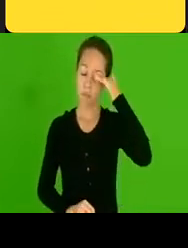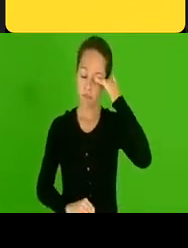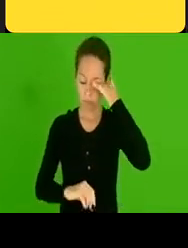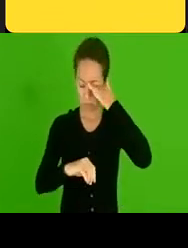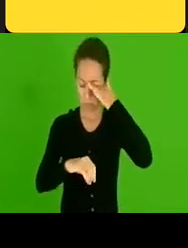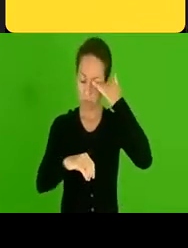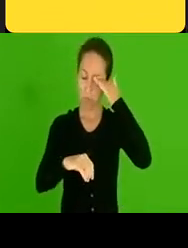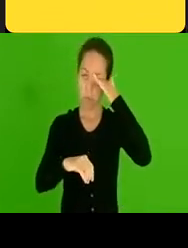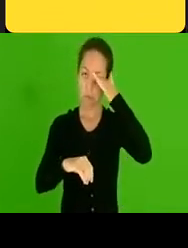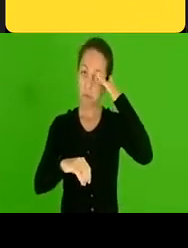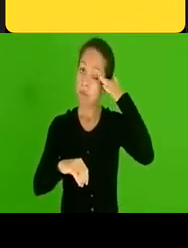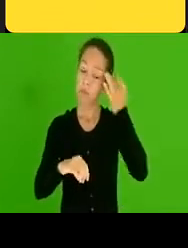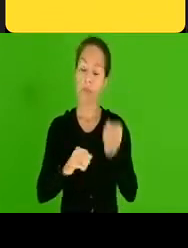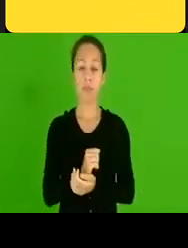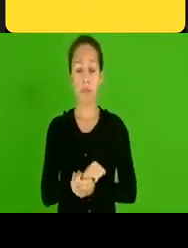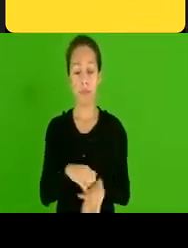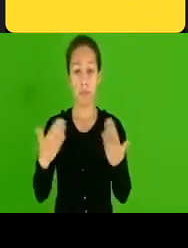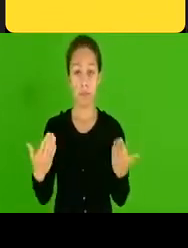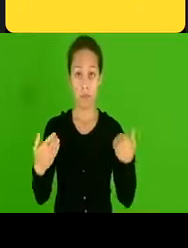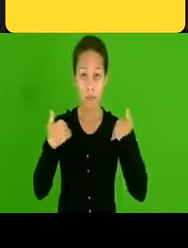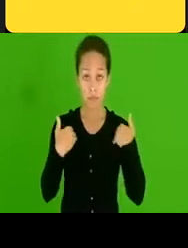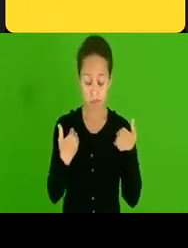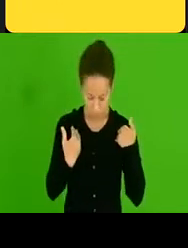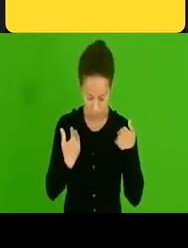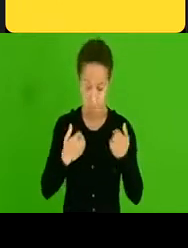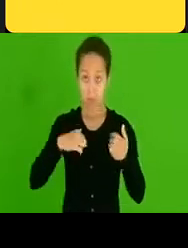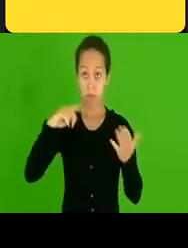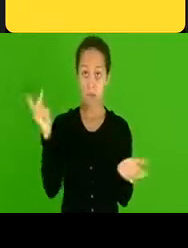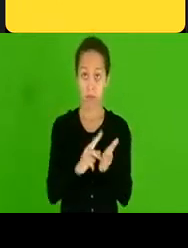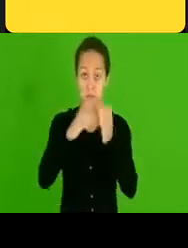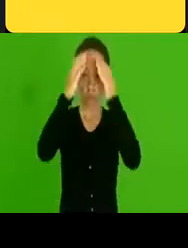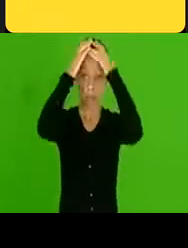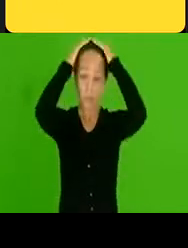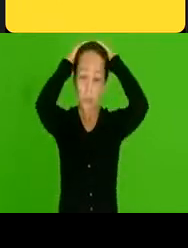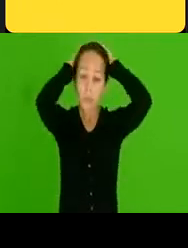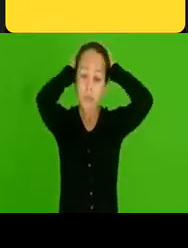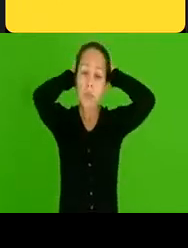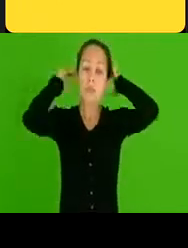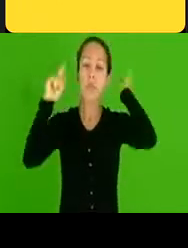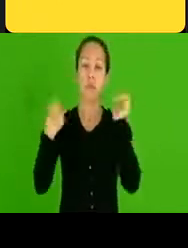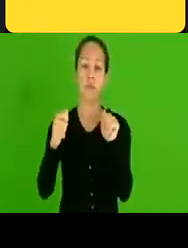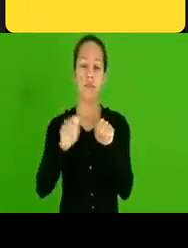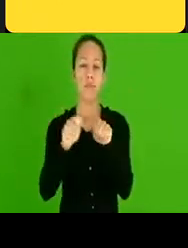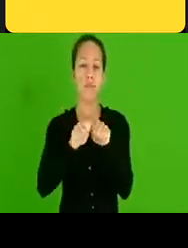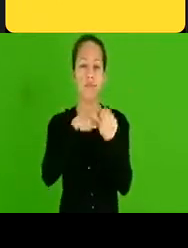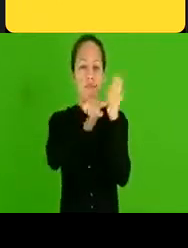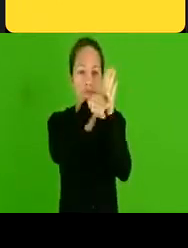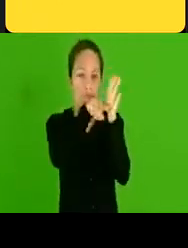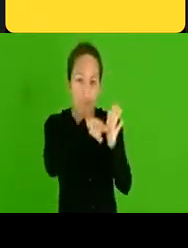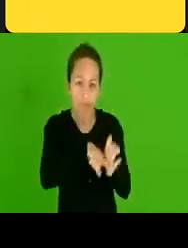Então, eu, inicialmente, né, depois de a gente fazer toda essa parte de levantamento